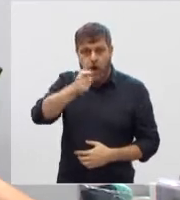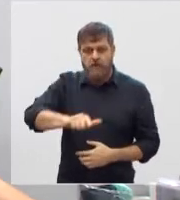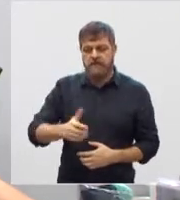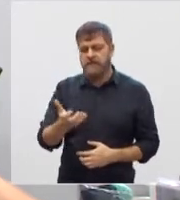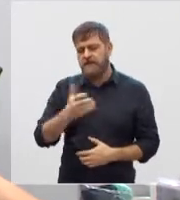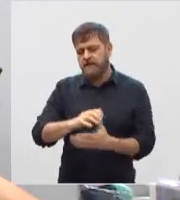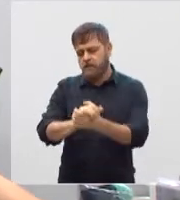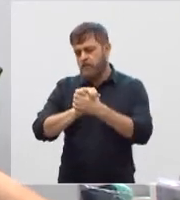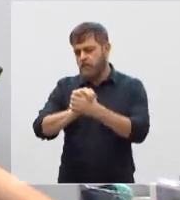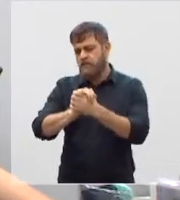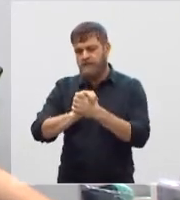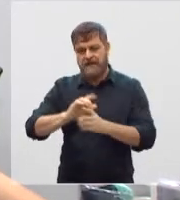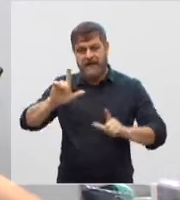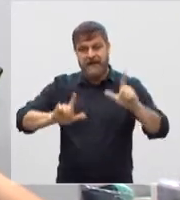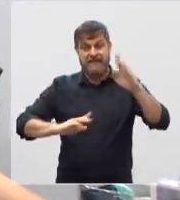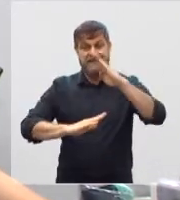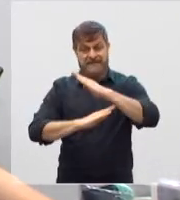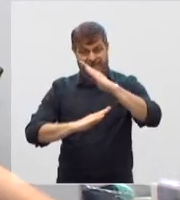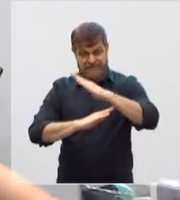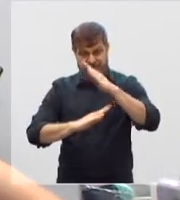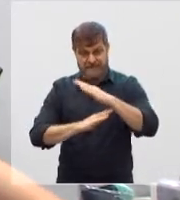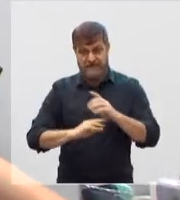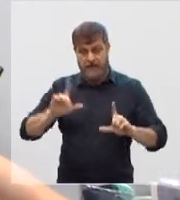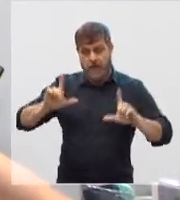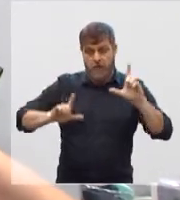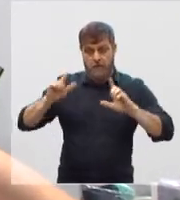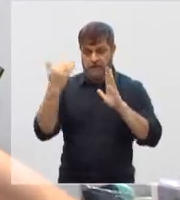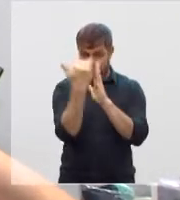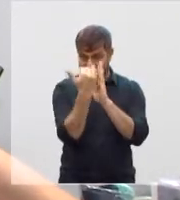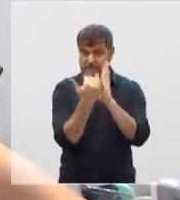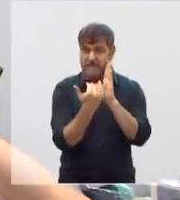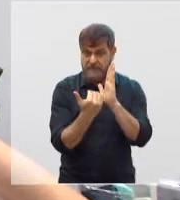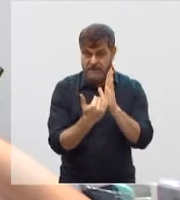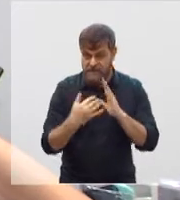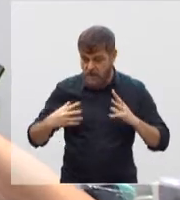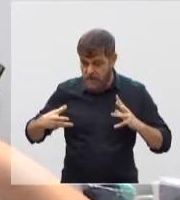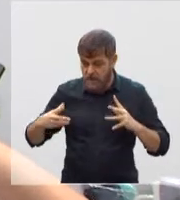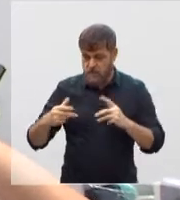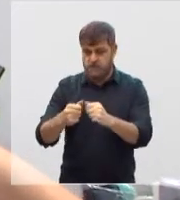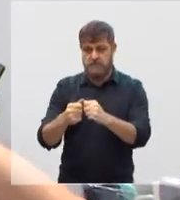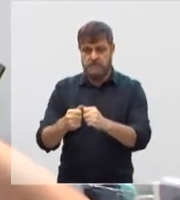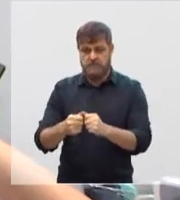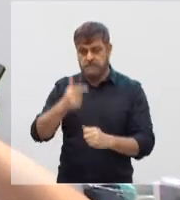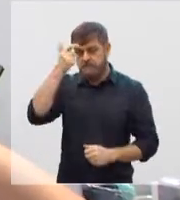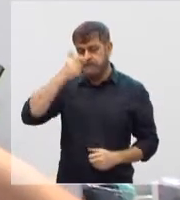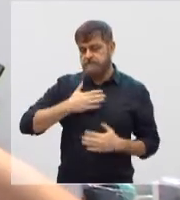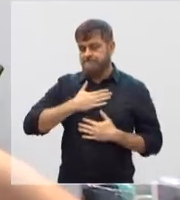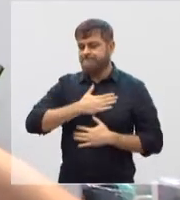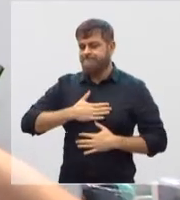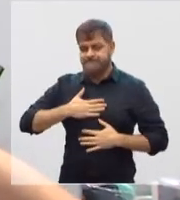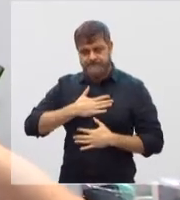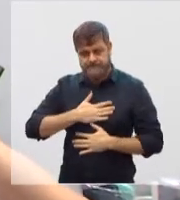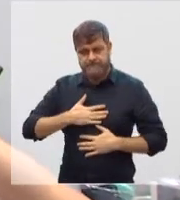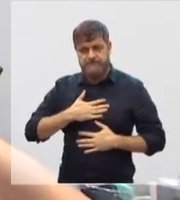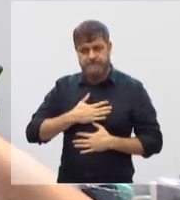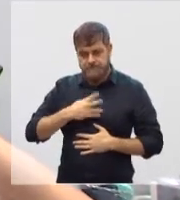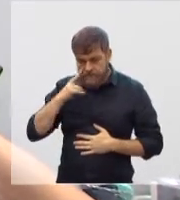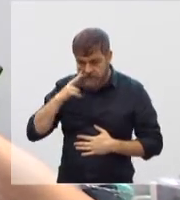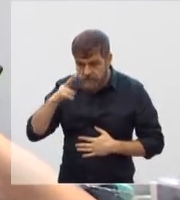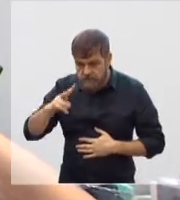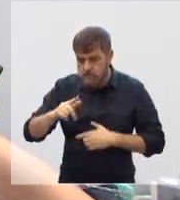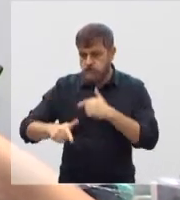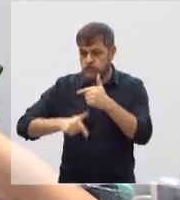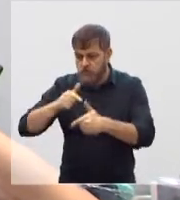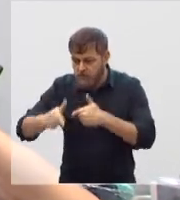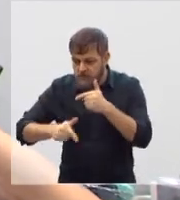quero, uma vez mais, parabenizar o trabalho da TV Câmara, o programa Em Pauta, todos vocês. Eu aprecio